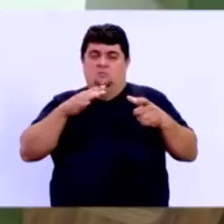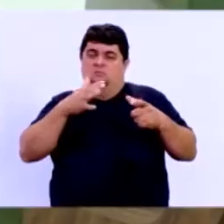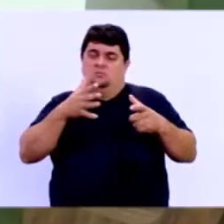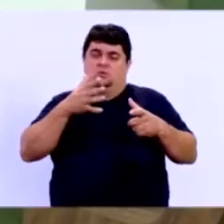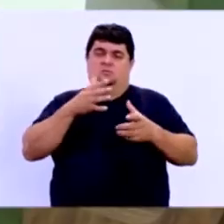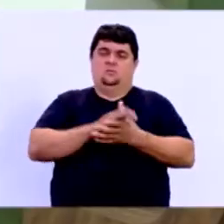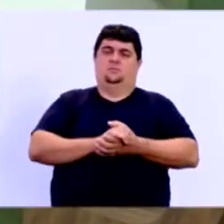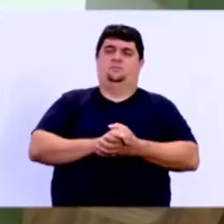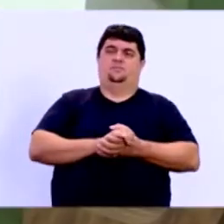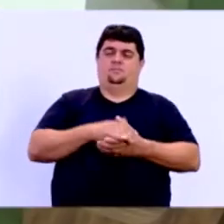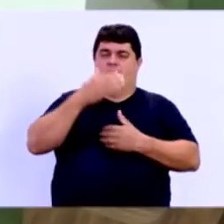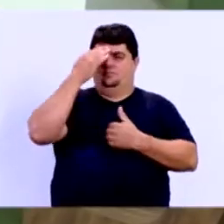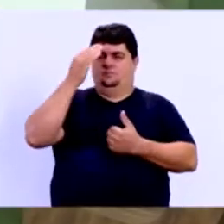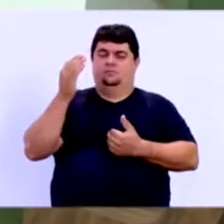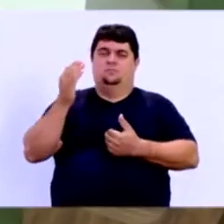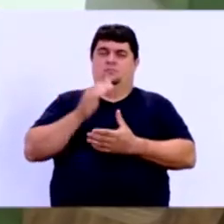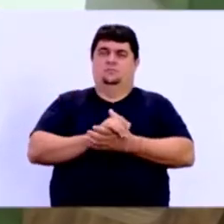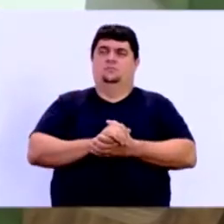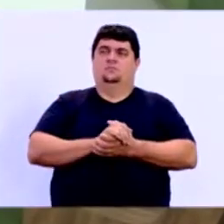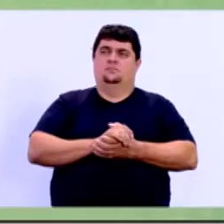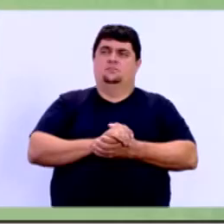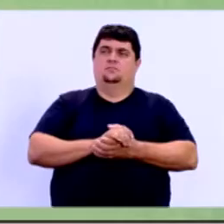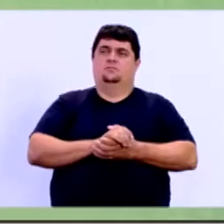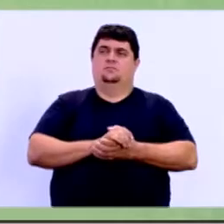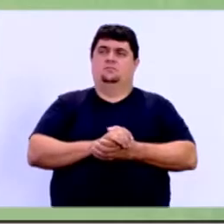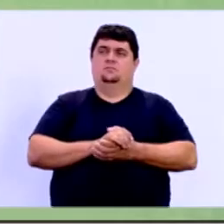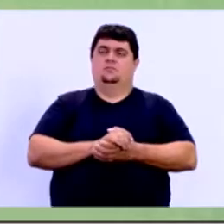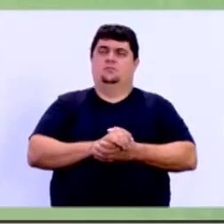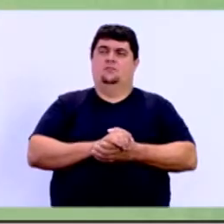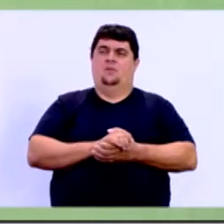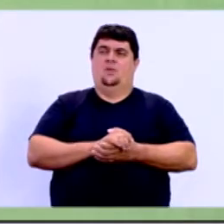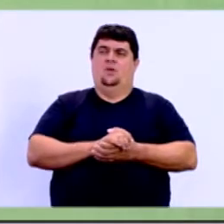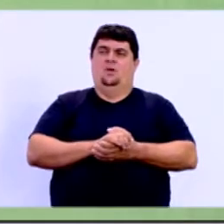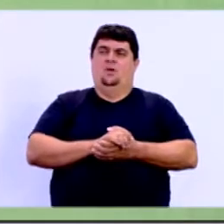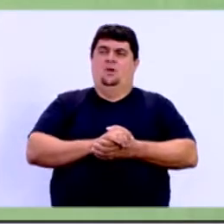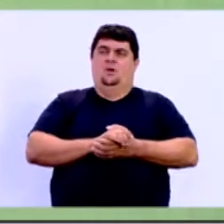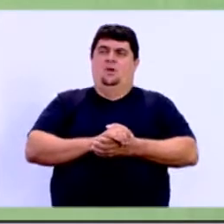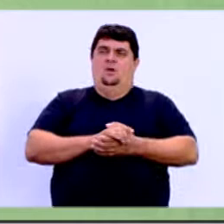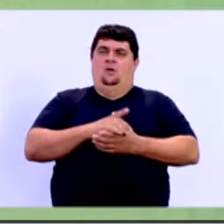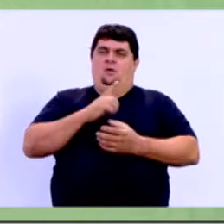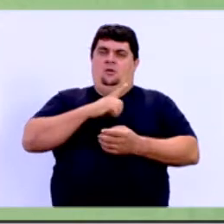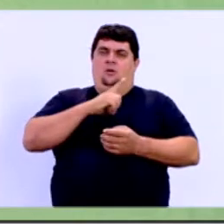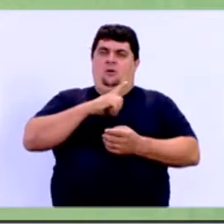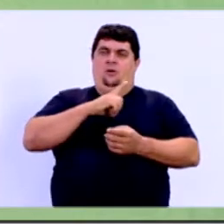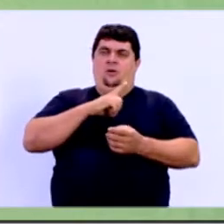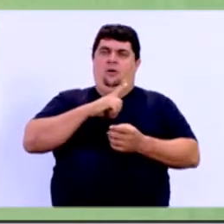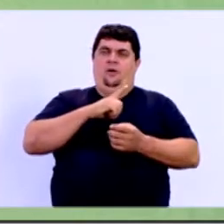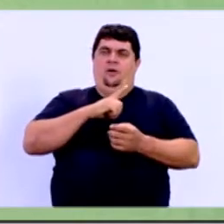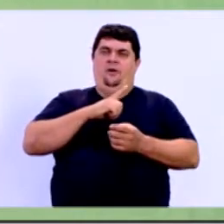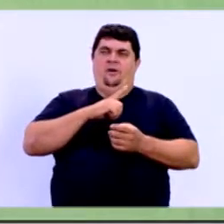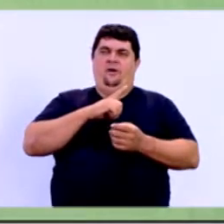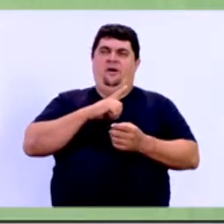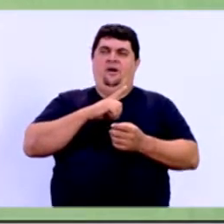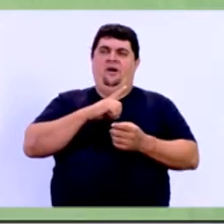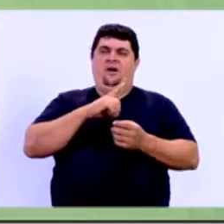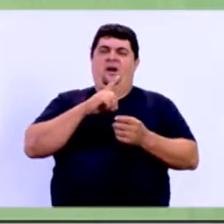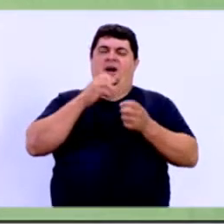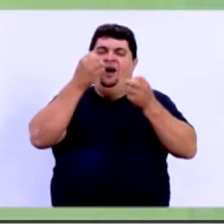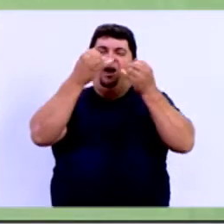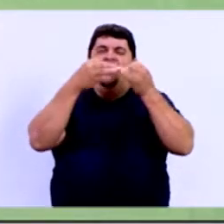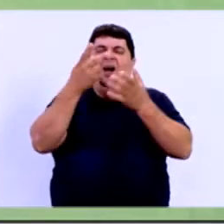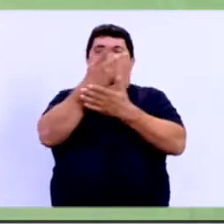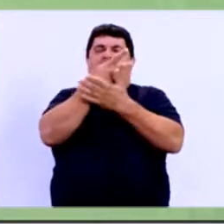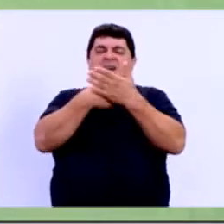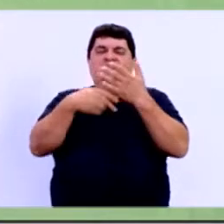Legal, legal, obrigado, professor Igor, muito obrigado, né? E aí, nós temos aqui, né, esse pequeno desenho,